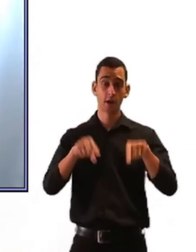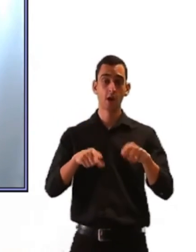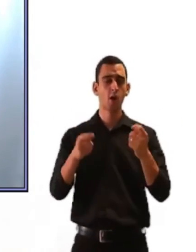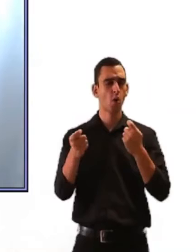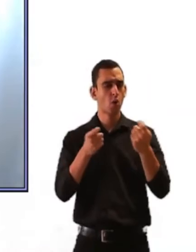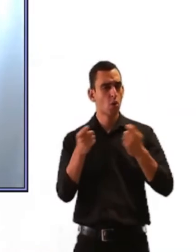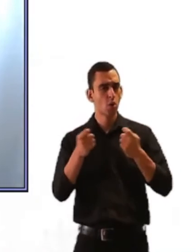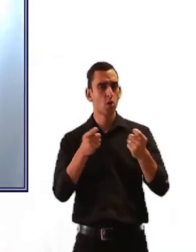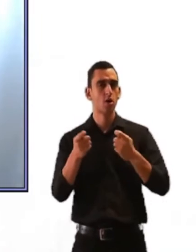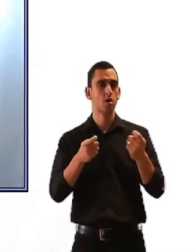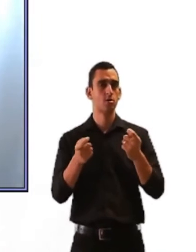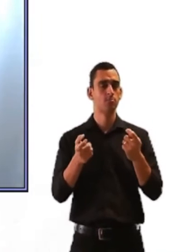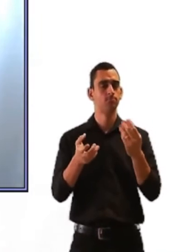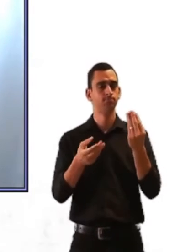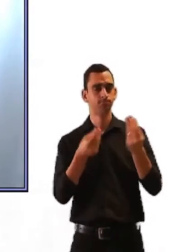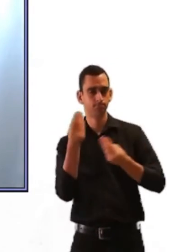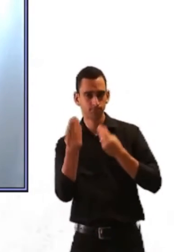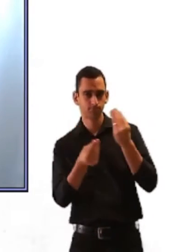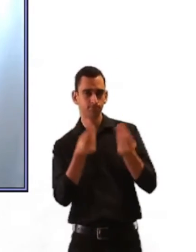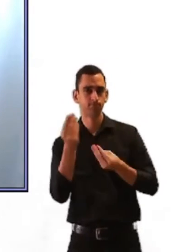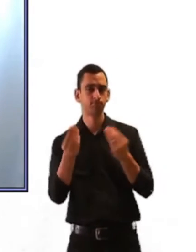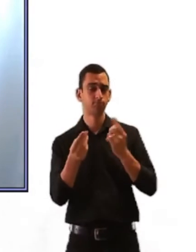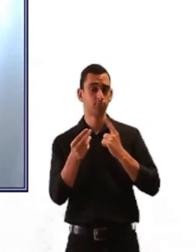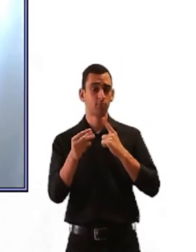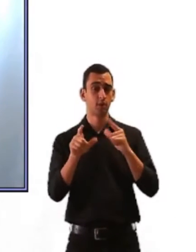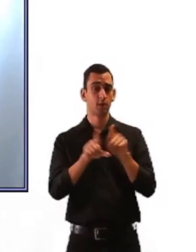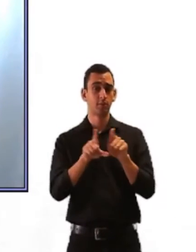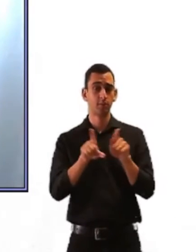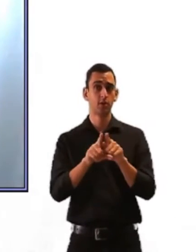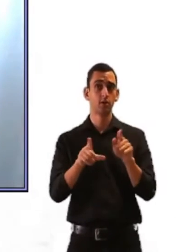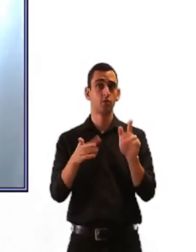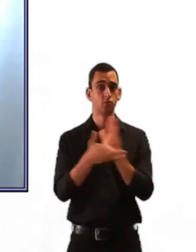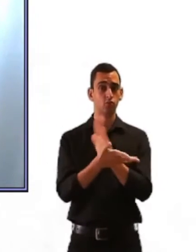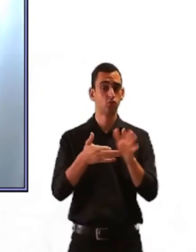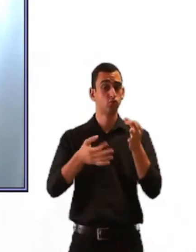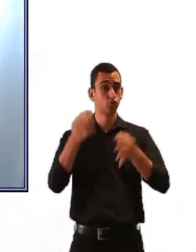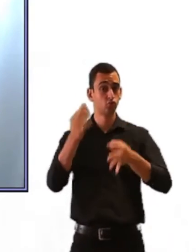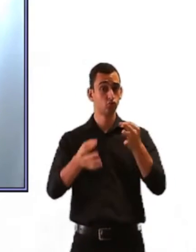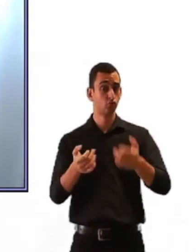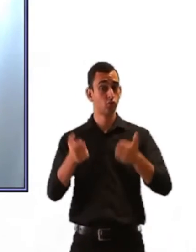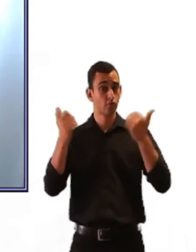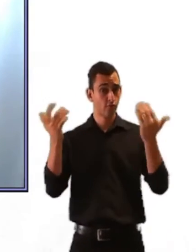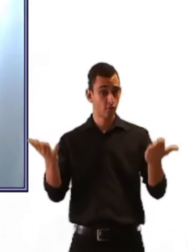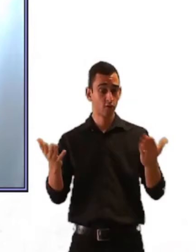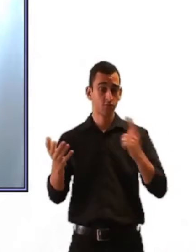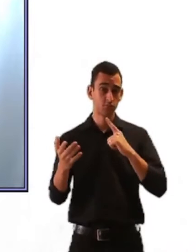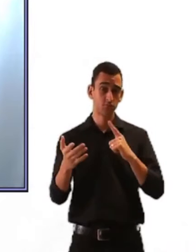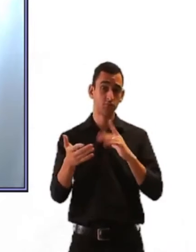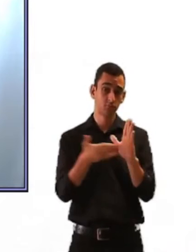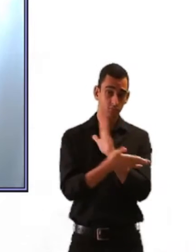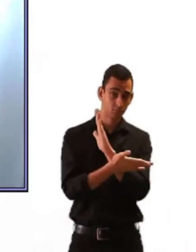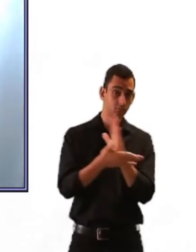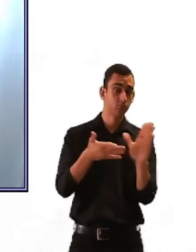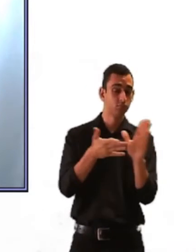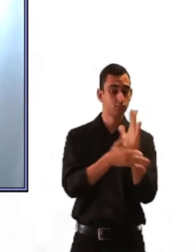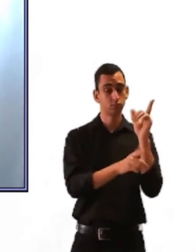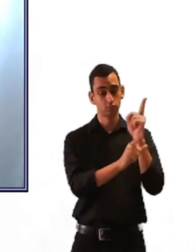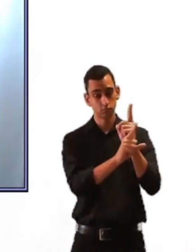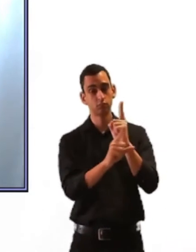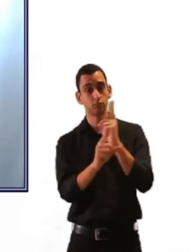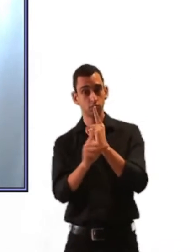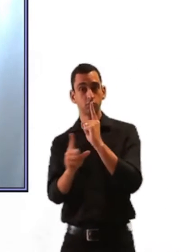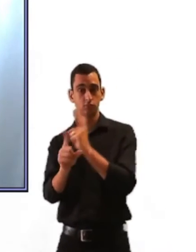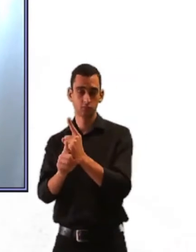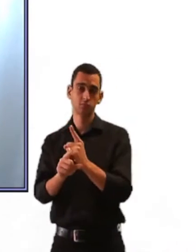esse subjetivismo, de se controlar esses fatores extrajurídicos que podem estar por detrás da fundamentação de uma